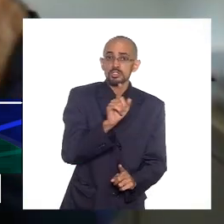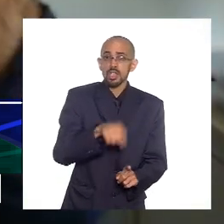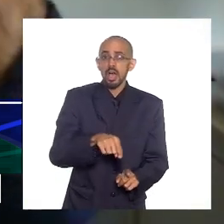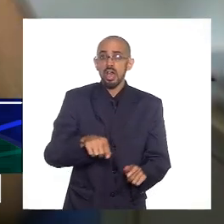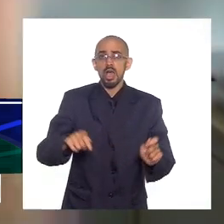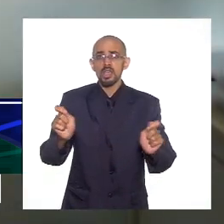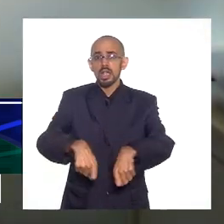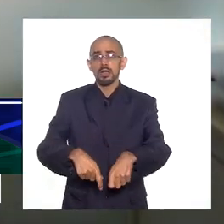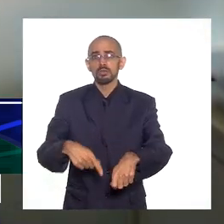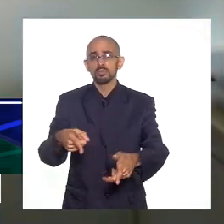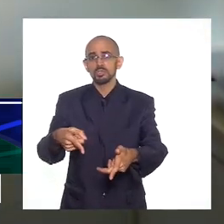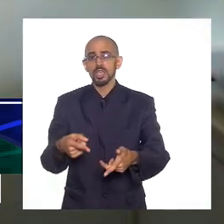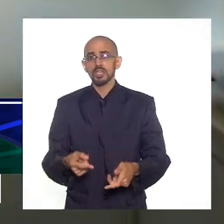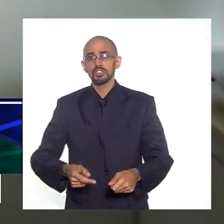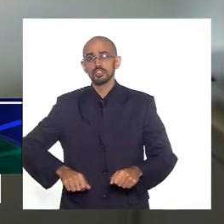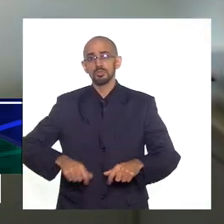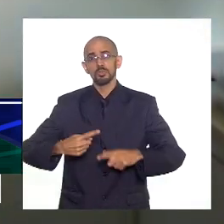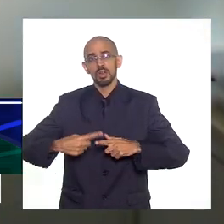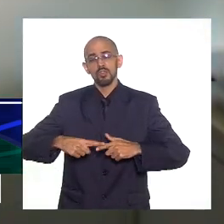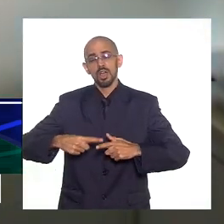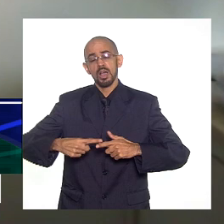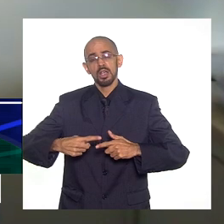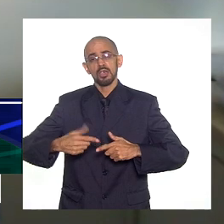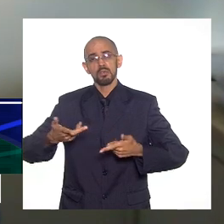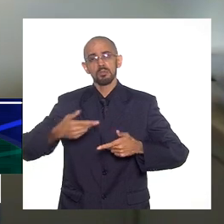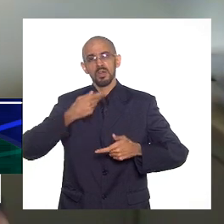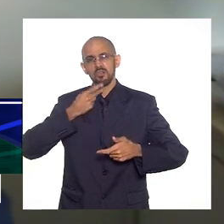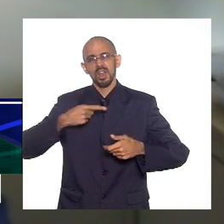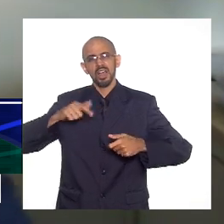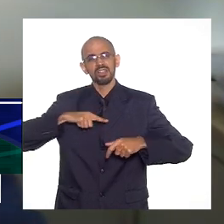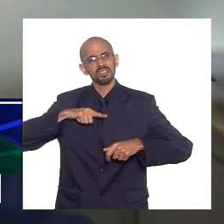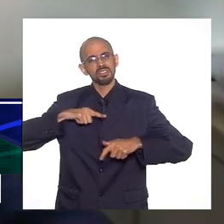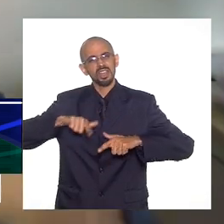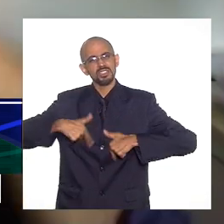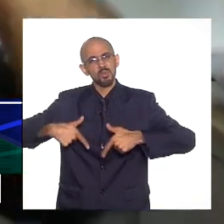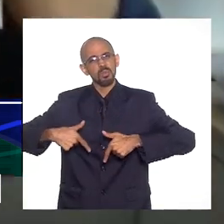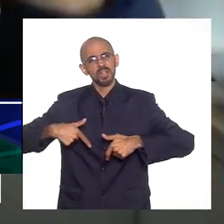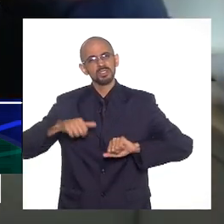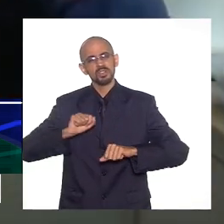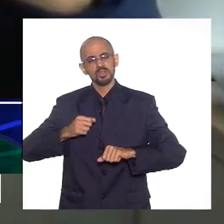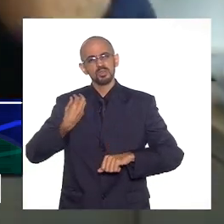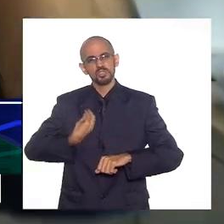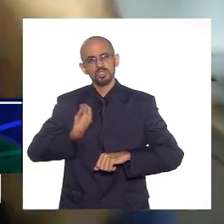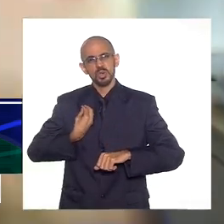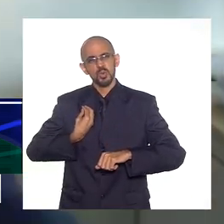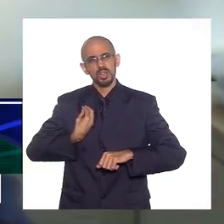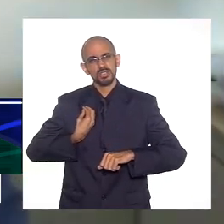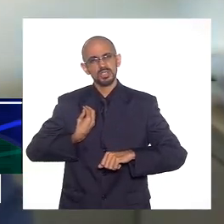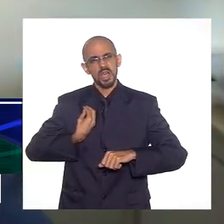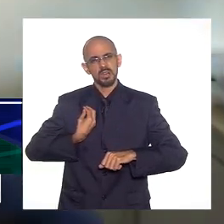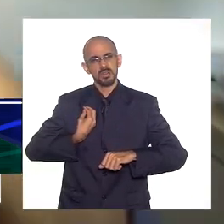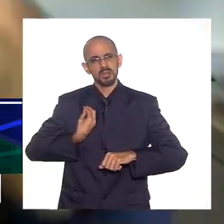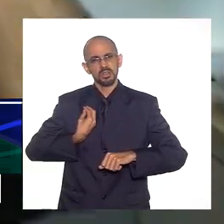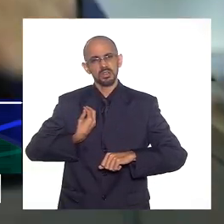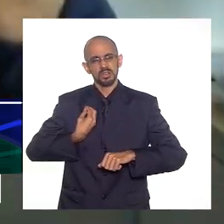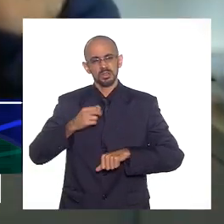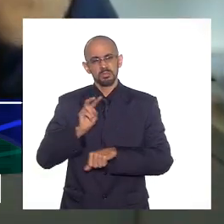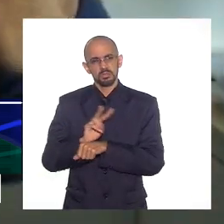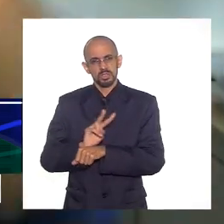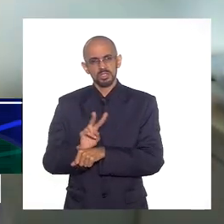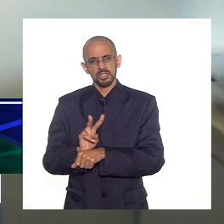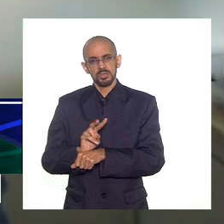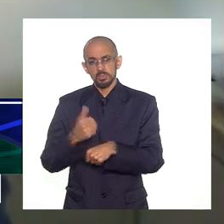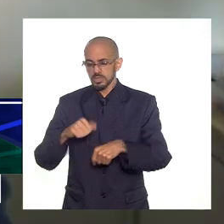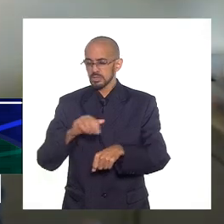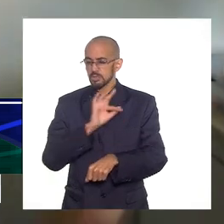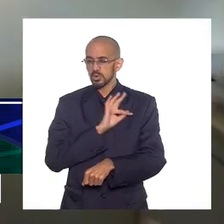precisam muitas operações segurança presente, precisa muita polícia na rua,